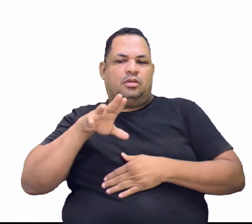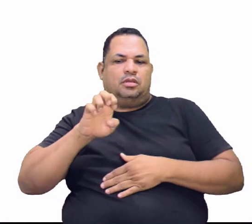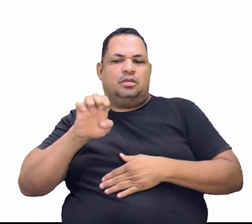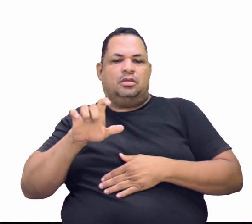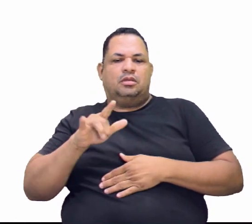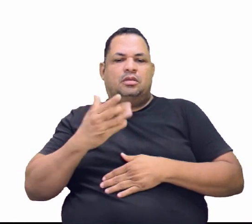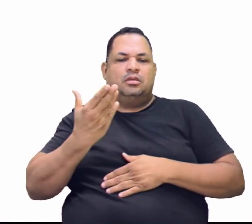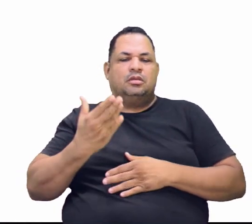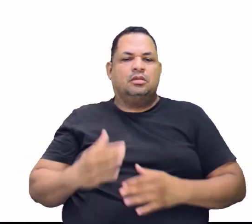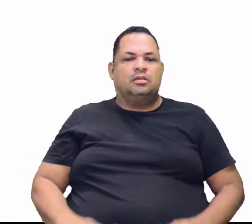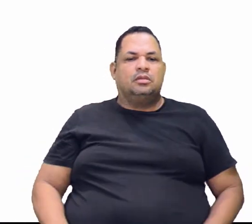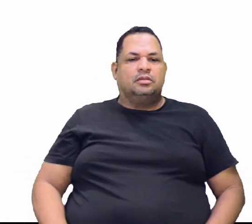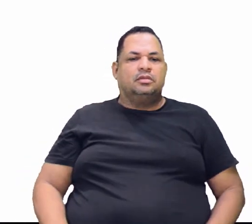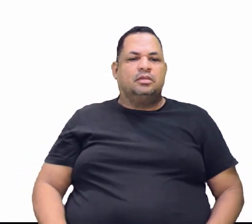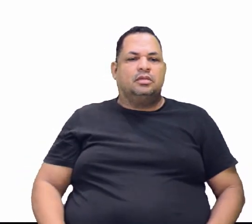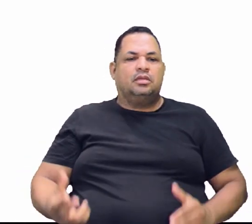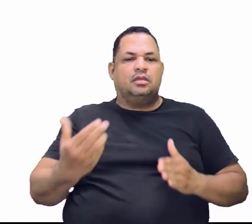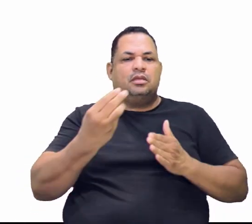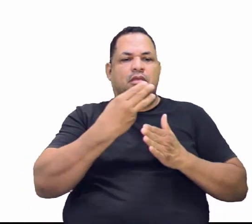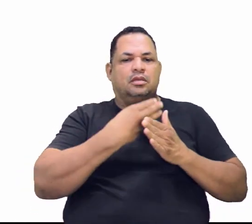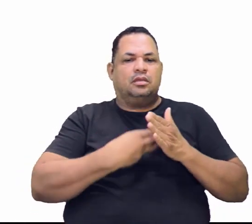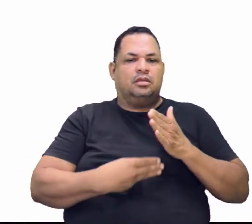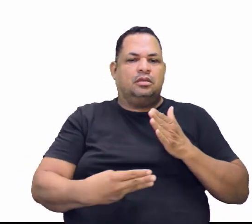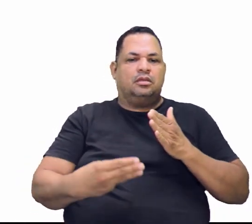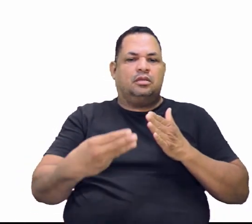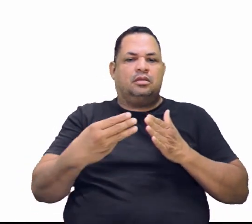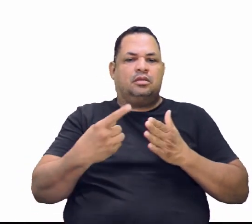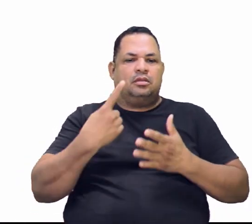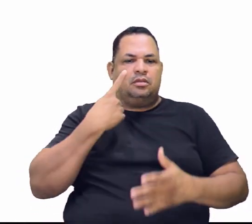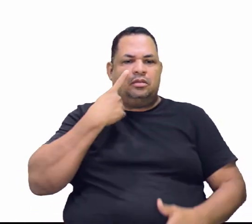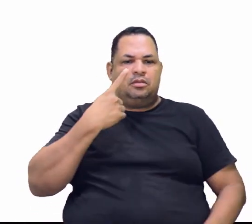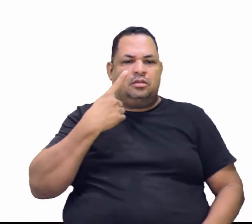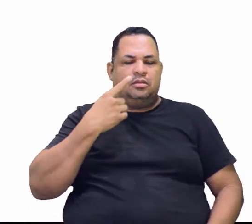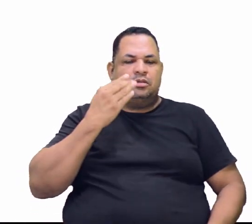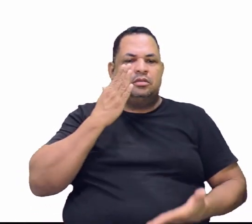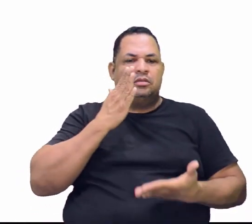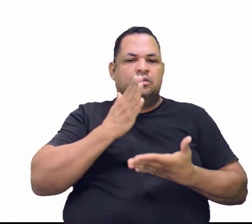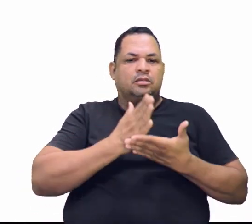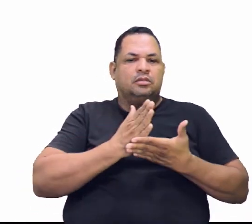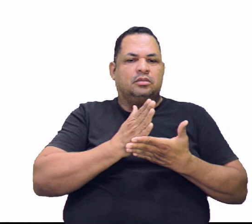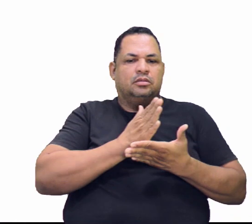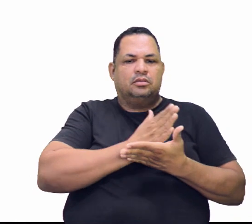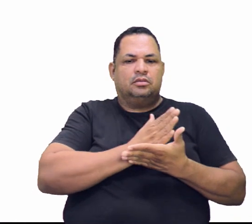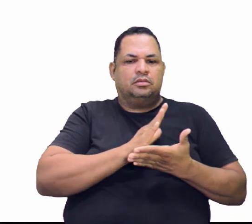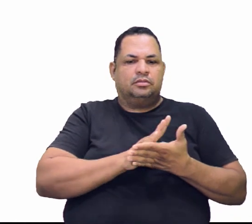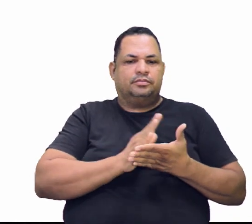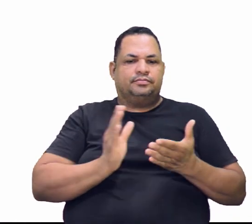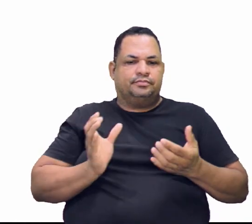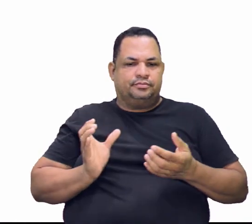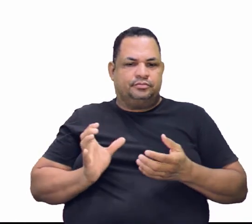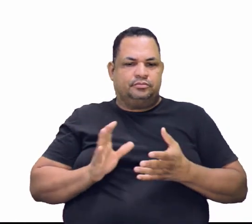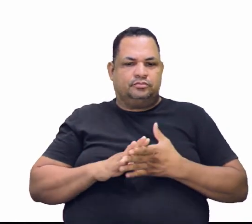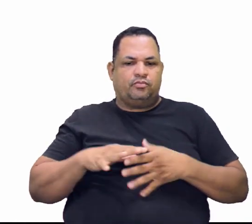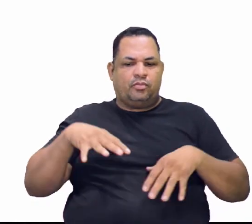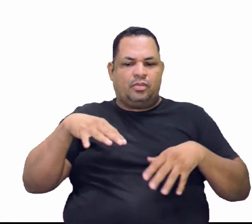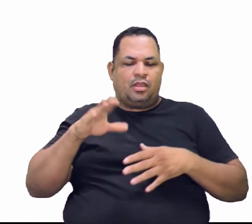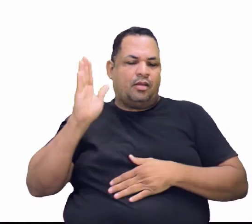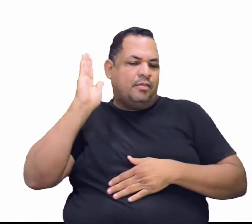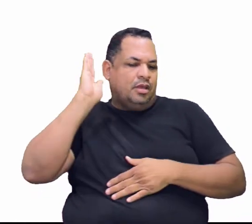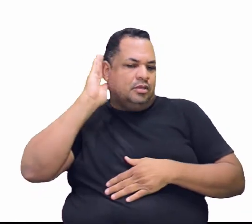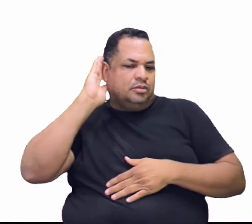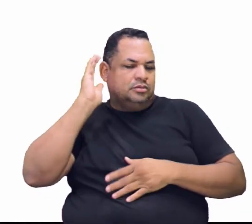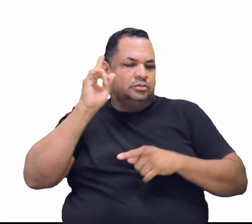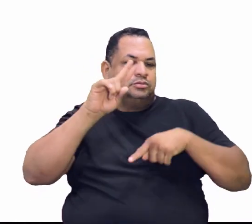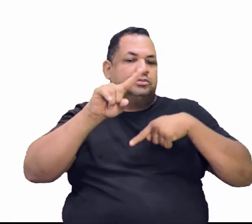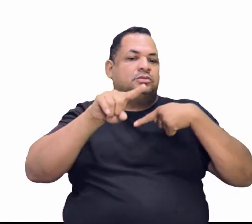Guaporé. E esse mapa vai deixar bem claro que parte da terra vai vir do Mato